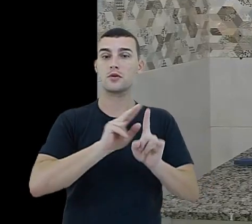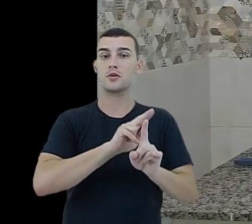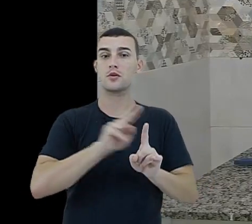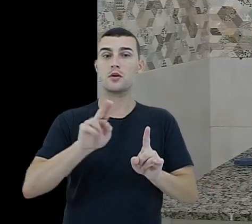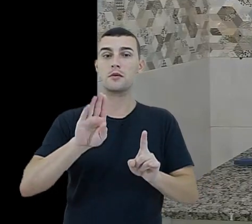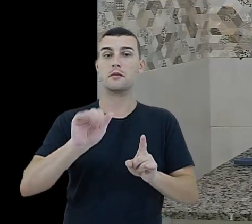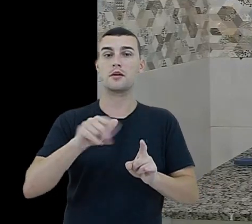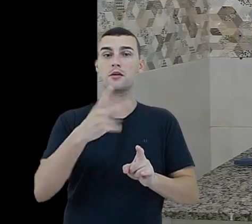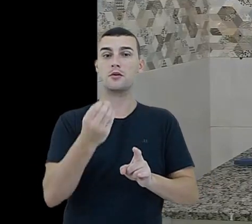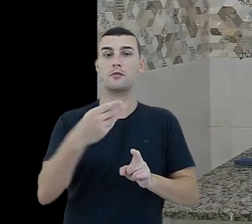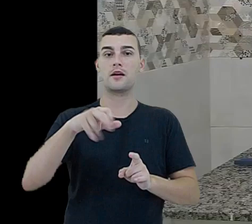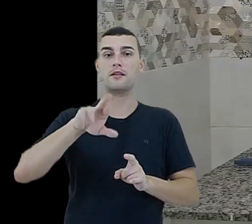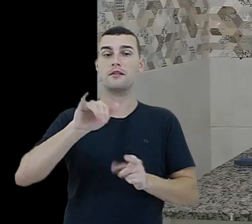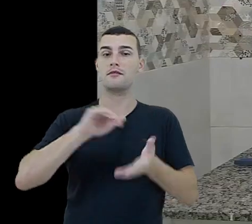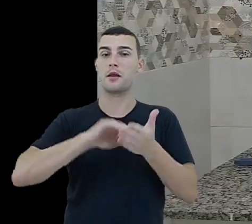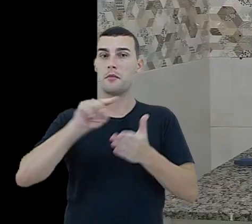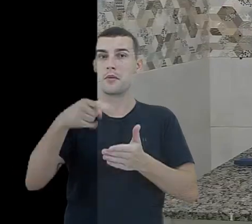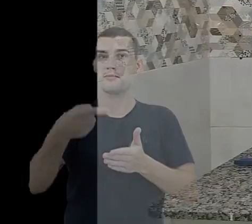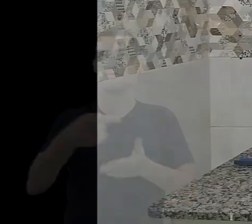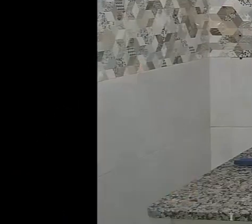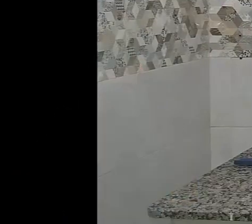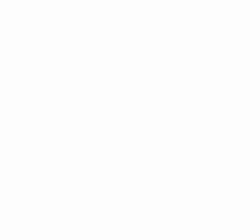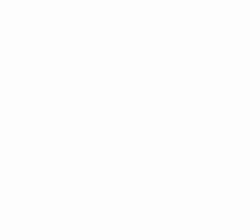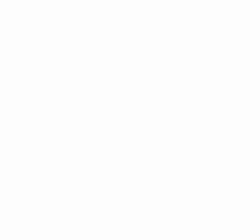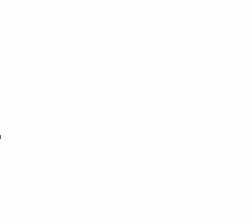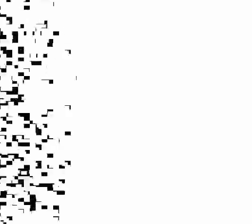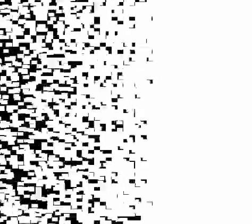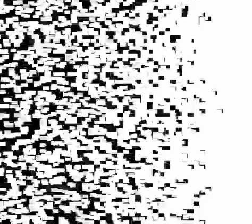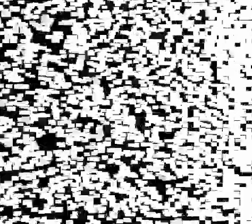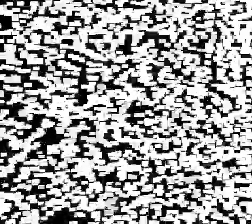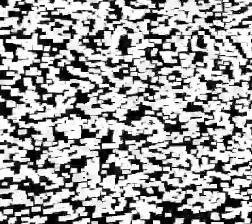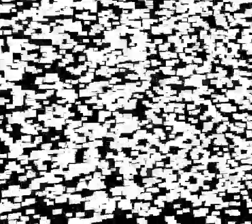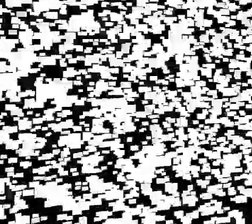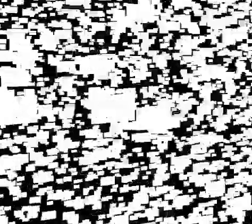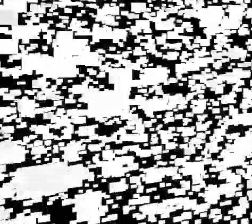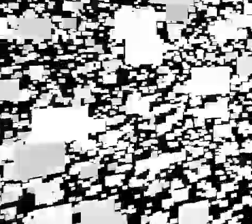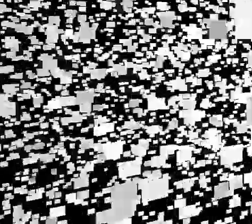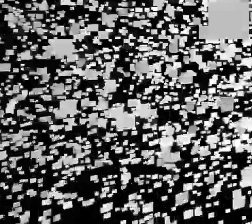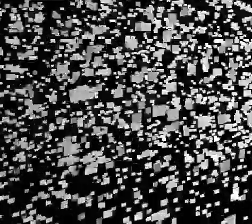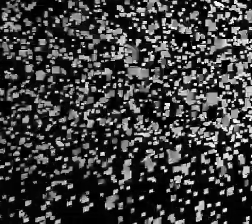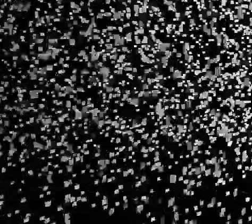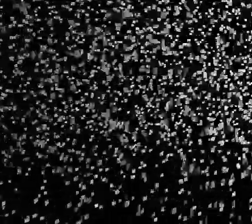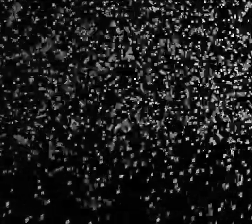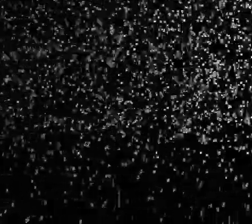um equipamento chamado banho-maria. Até a próxima.